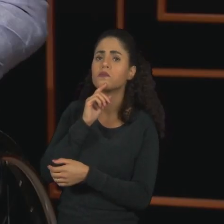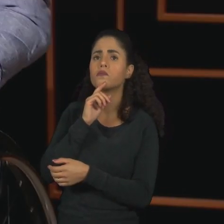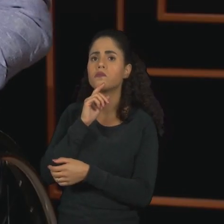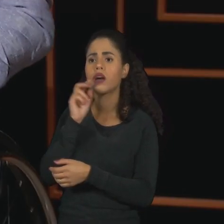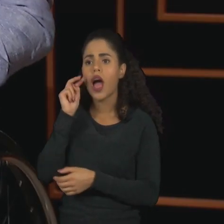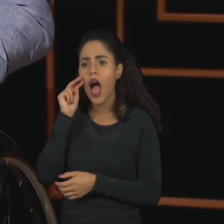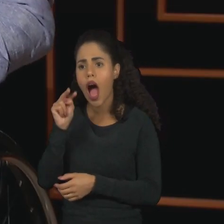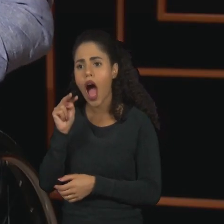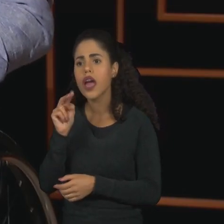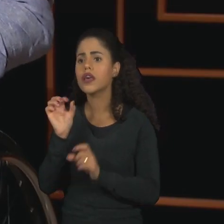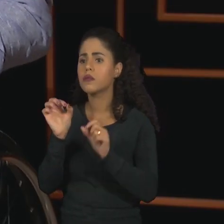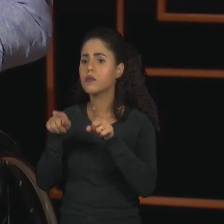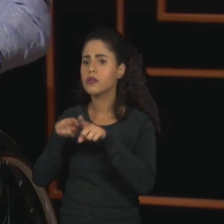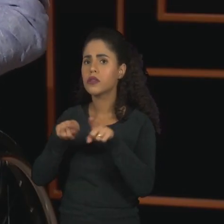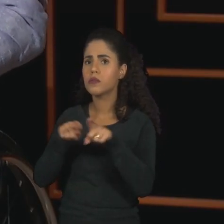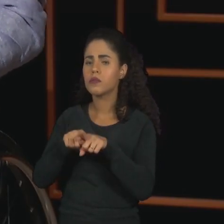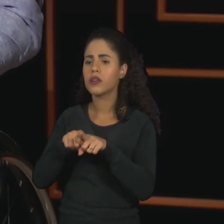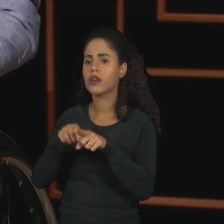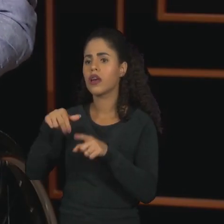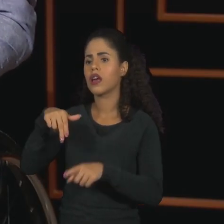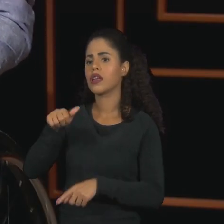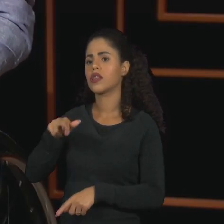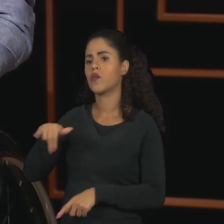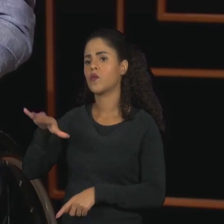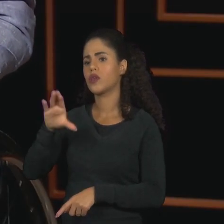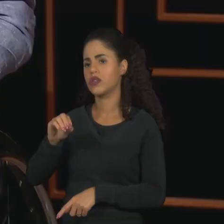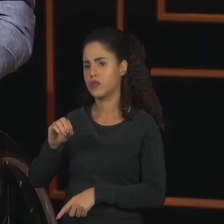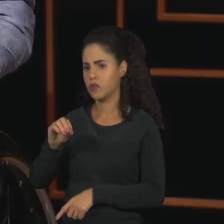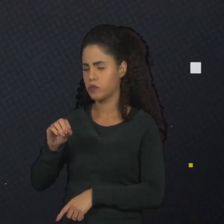o Naurício. O Naurício,